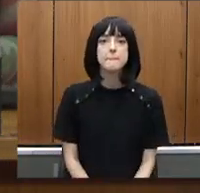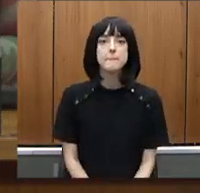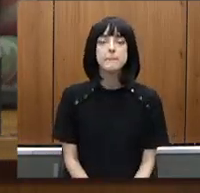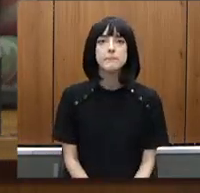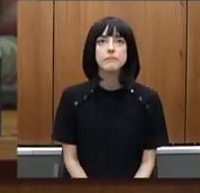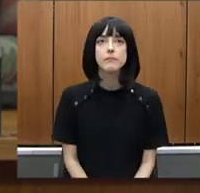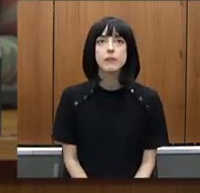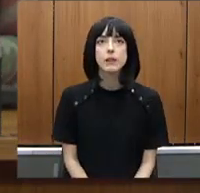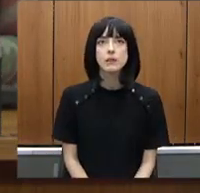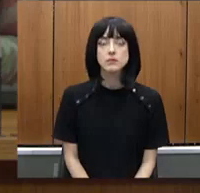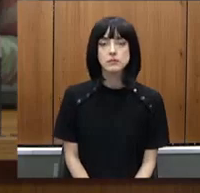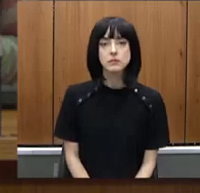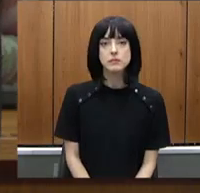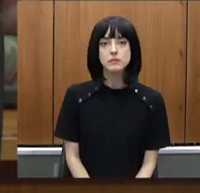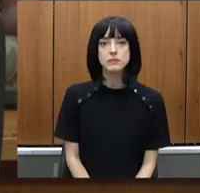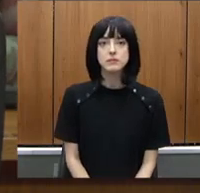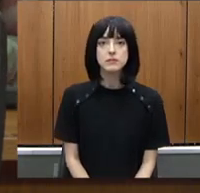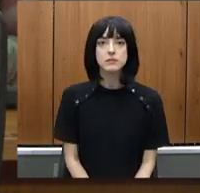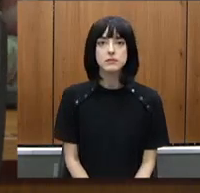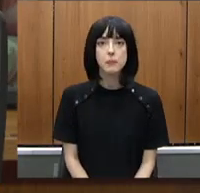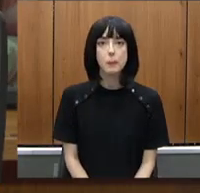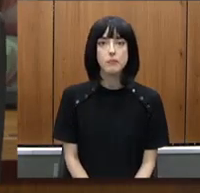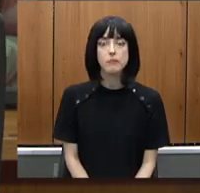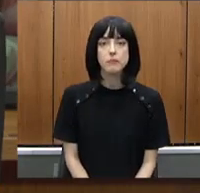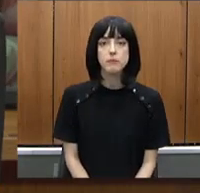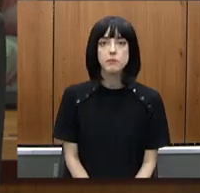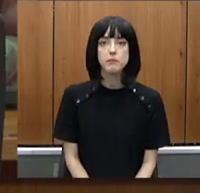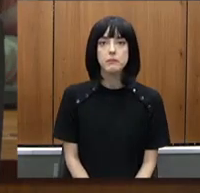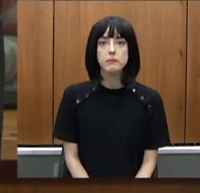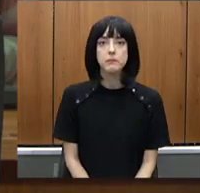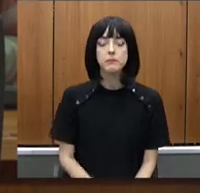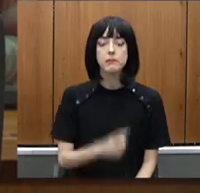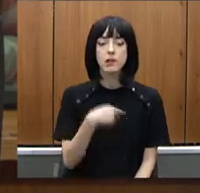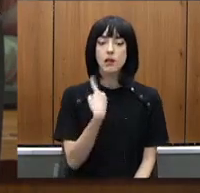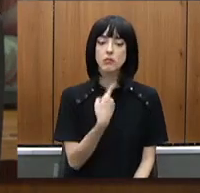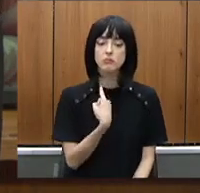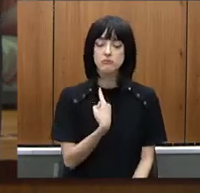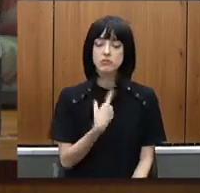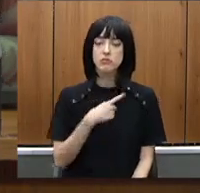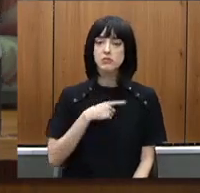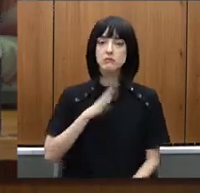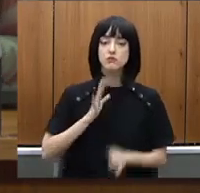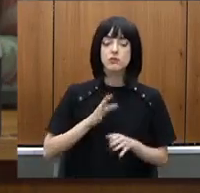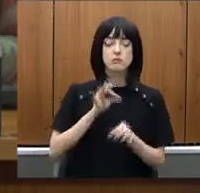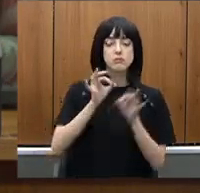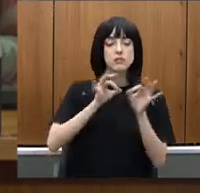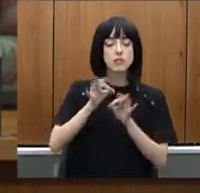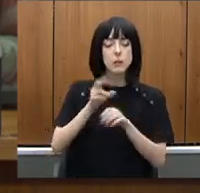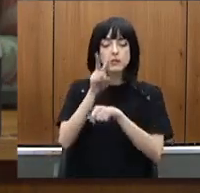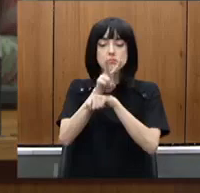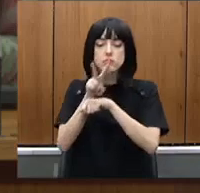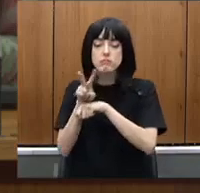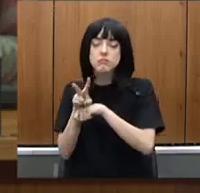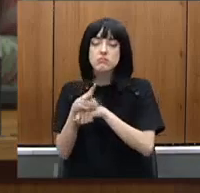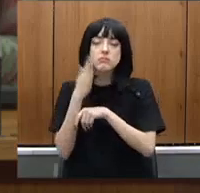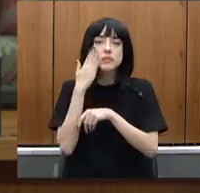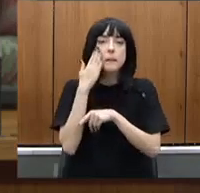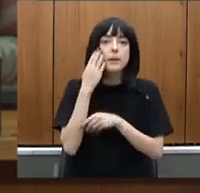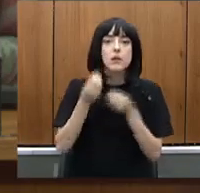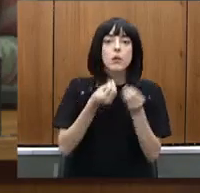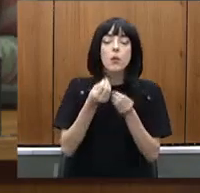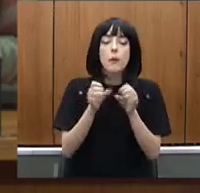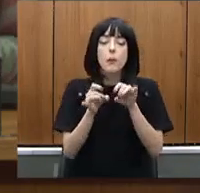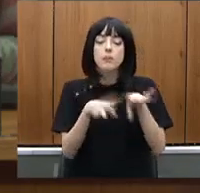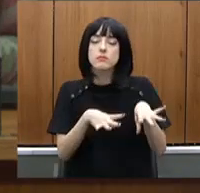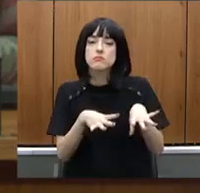vezes expulsória a gente sabe direitinho como é que tá a nossa evasão a previsão a projeção dela e em cima disso foi feito essas pedidas e mais